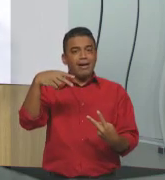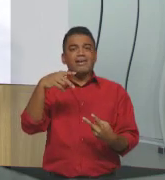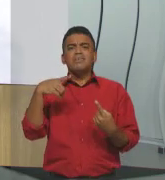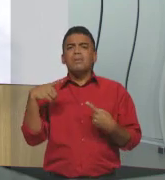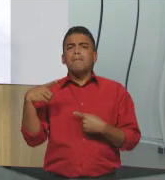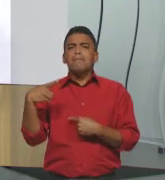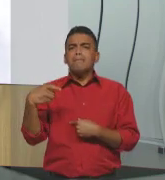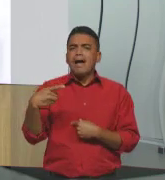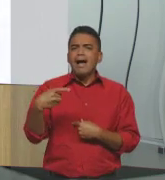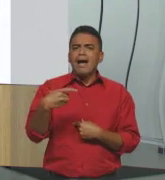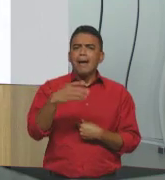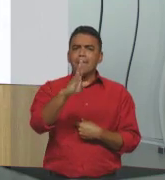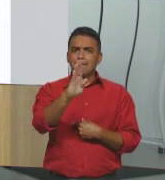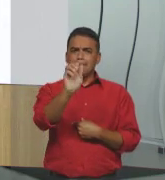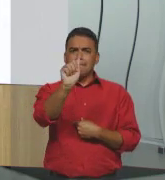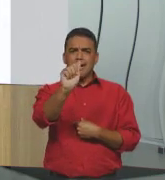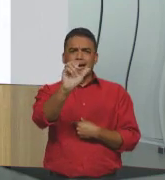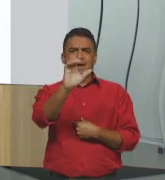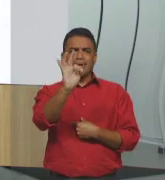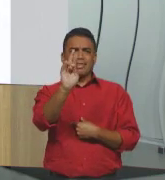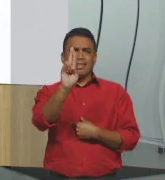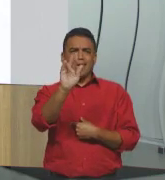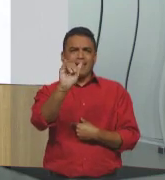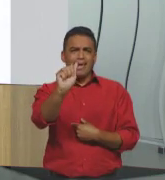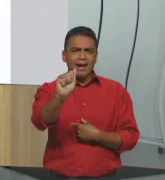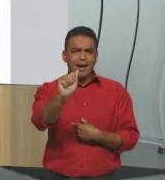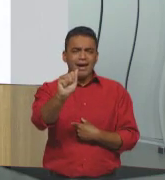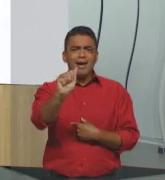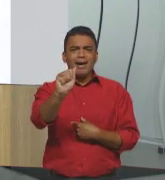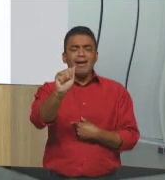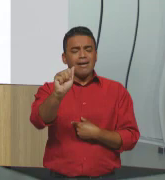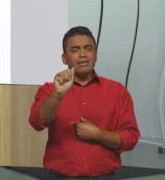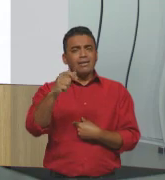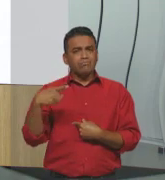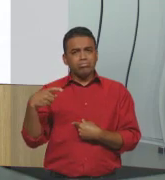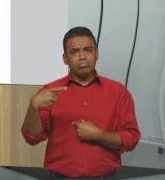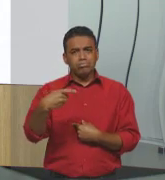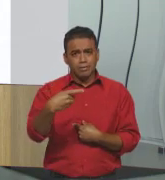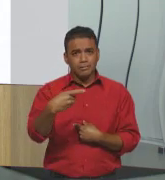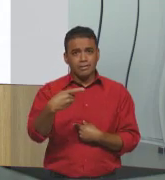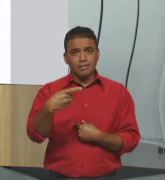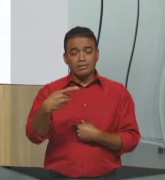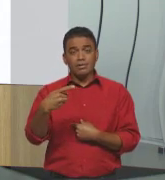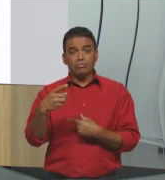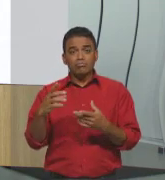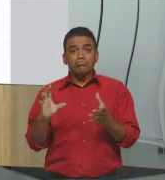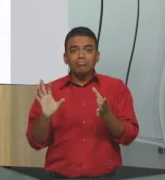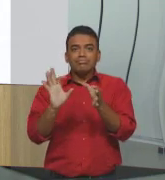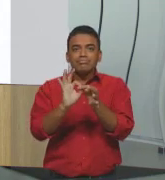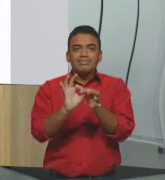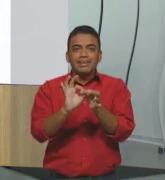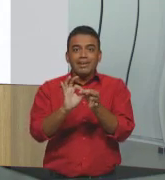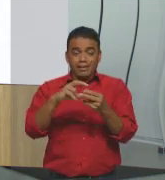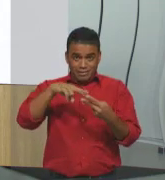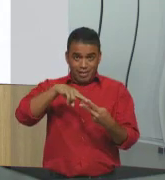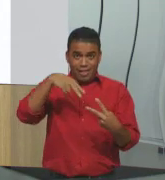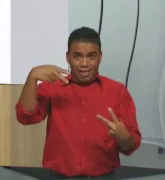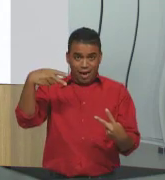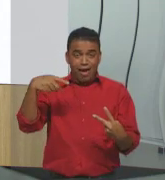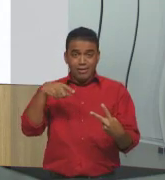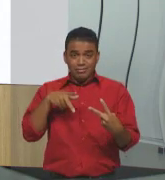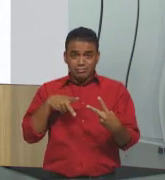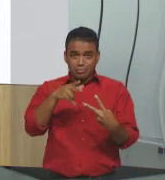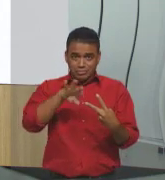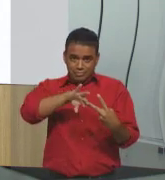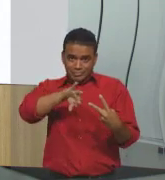bactéria. Lembram-se lá dessa técnica? Incorporei, então, esse DNA recombinante em